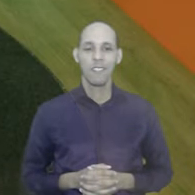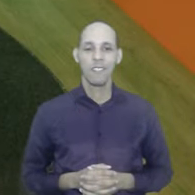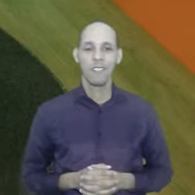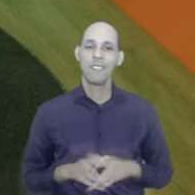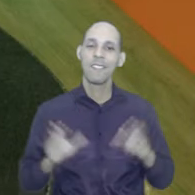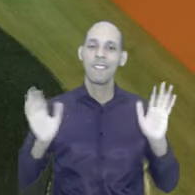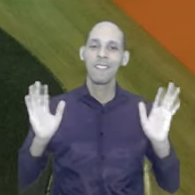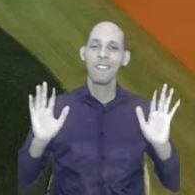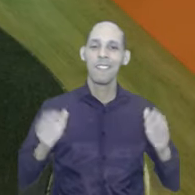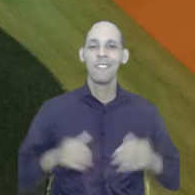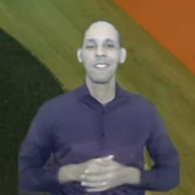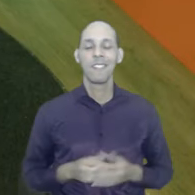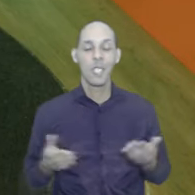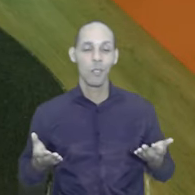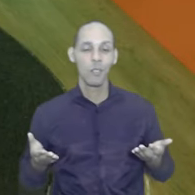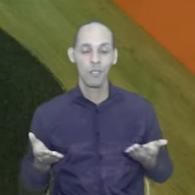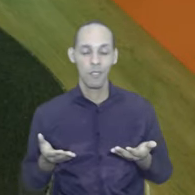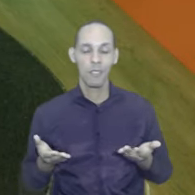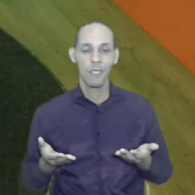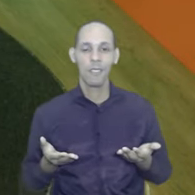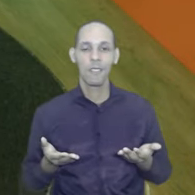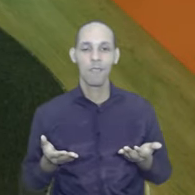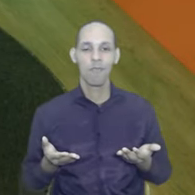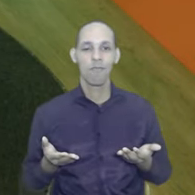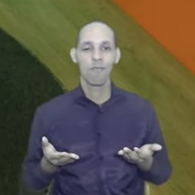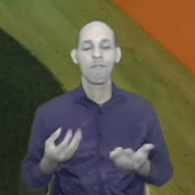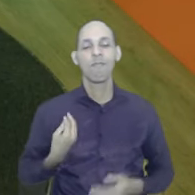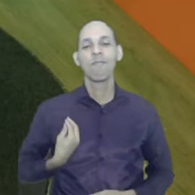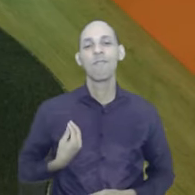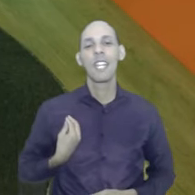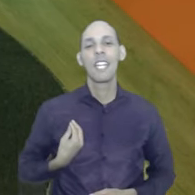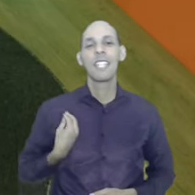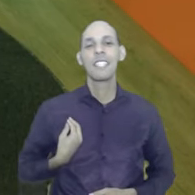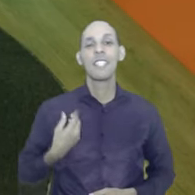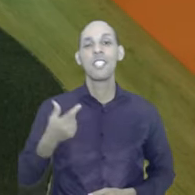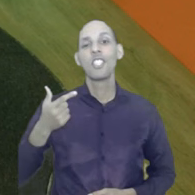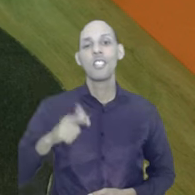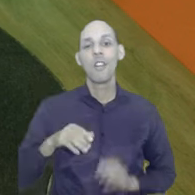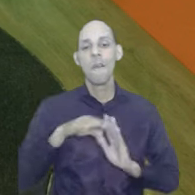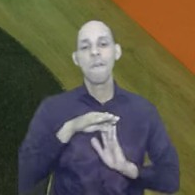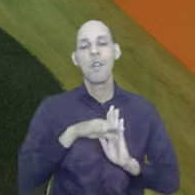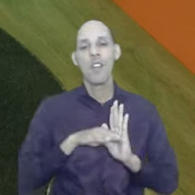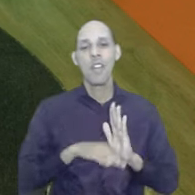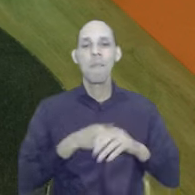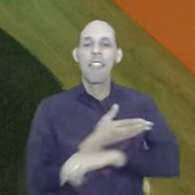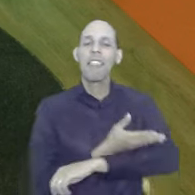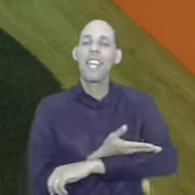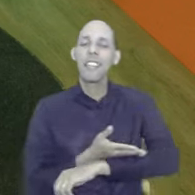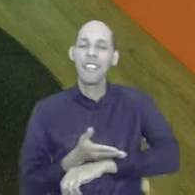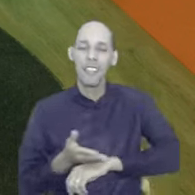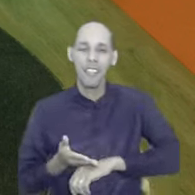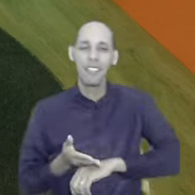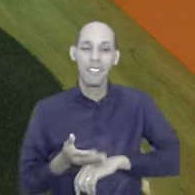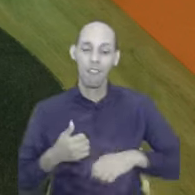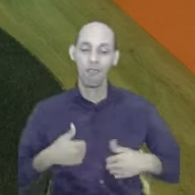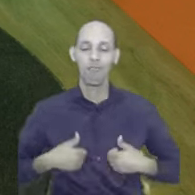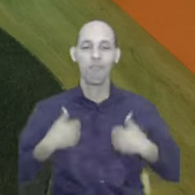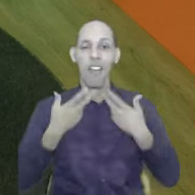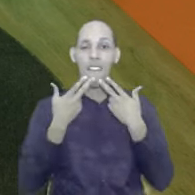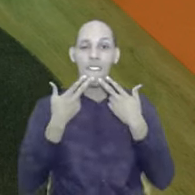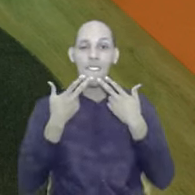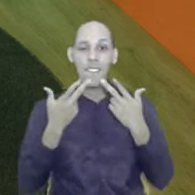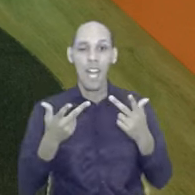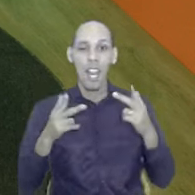Olá pessoal hoje estamos aqui em mais uma edição do programa tendências com orgulho de falar de um segmento que representa quase